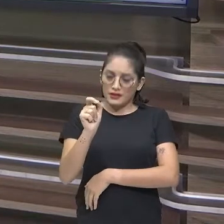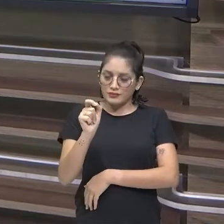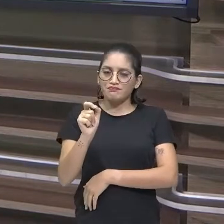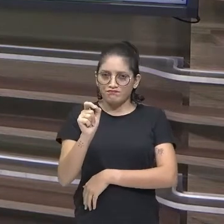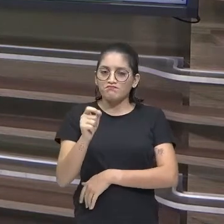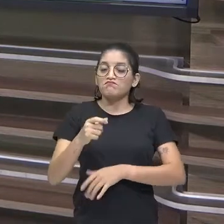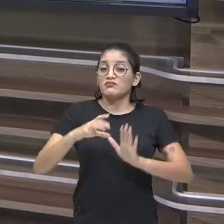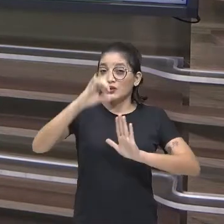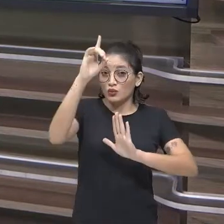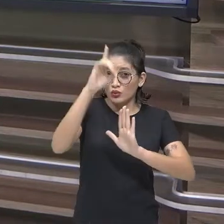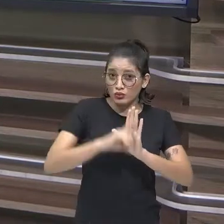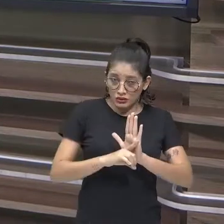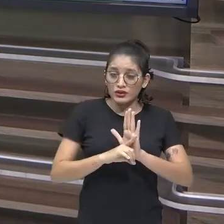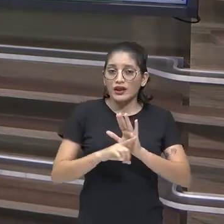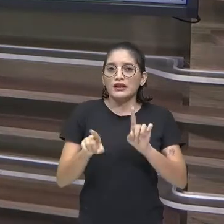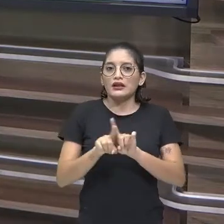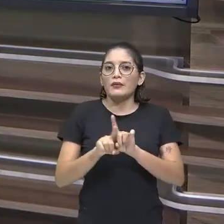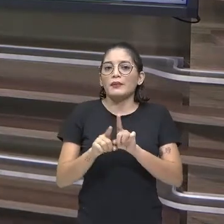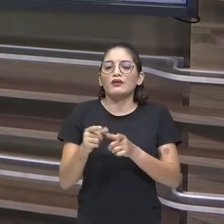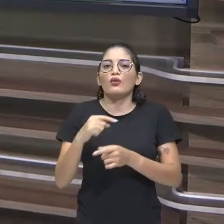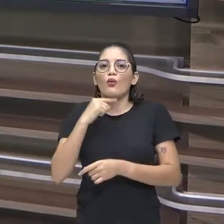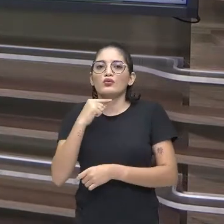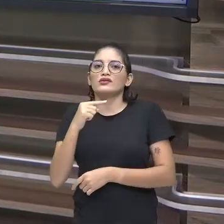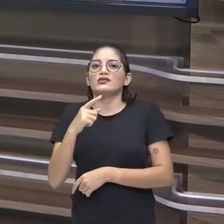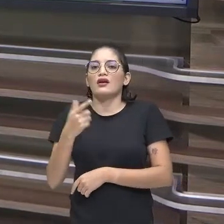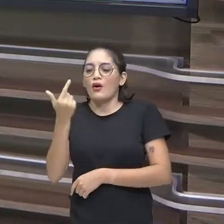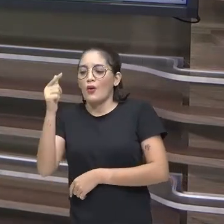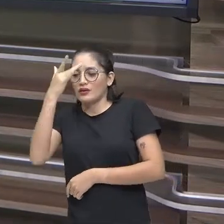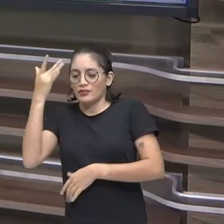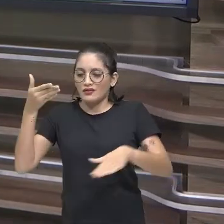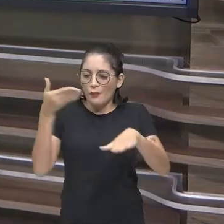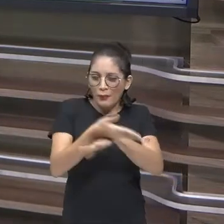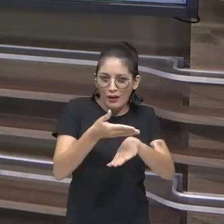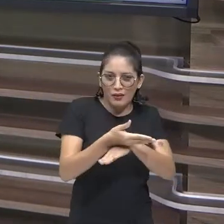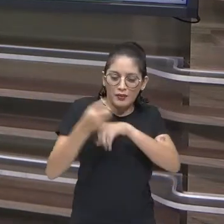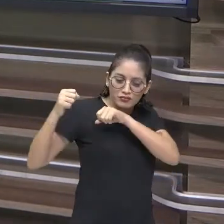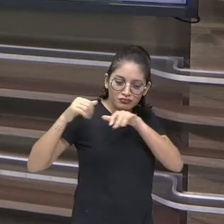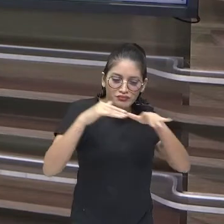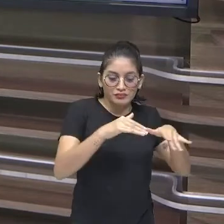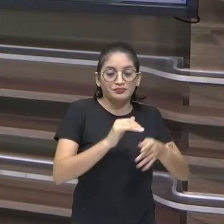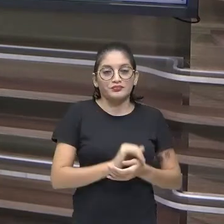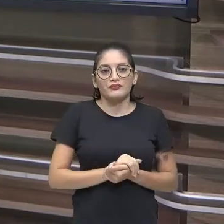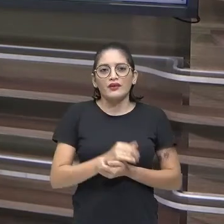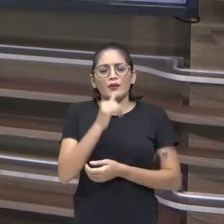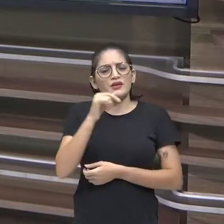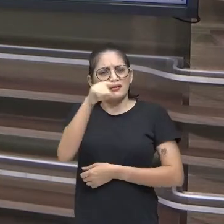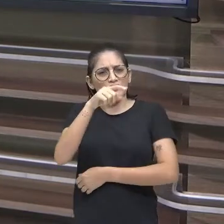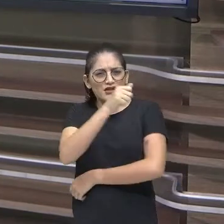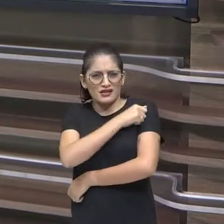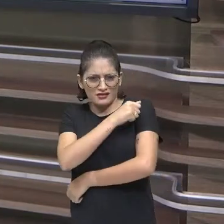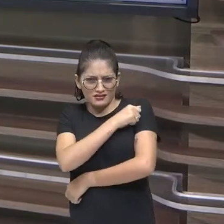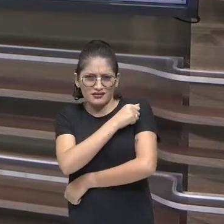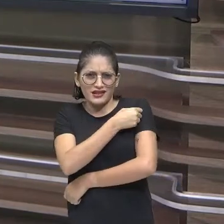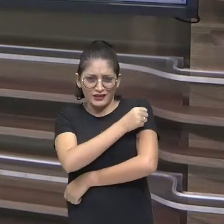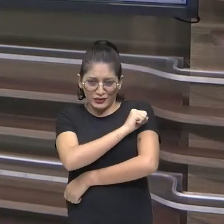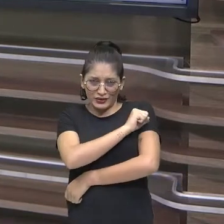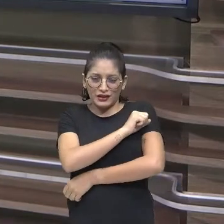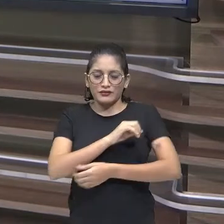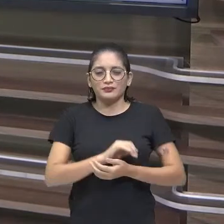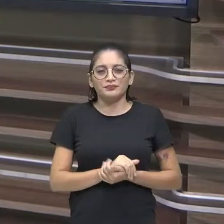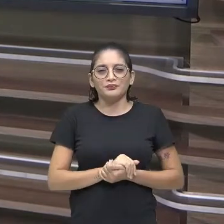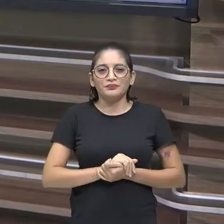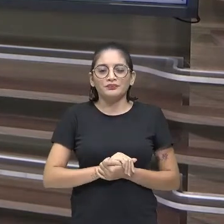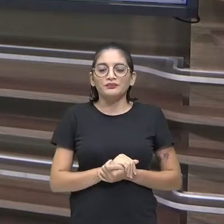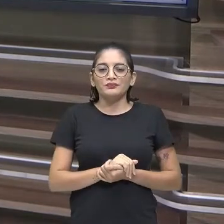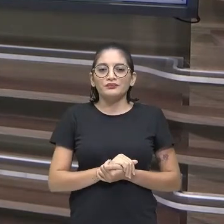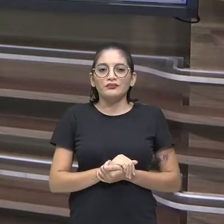contra possíveis invasores. Tomem nota aí, você que está aí sentado do 8º ano, tomem nota que